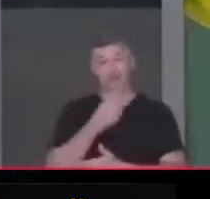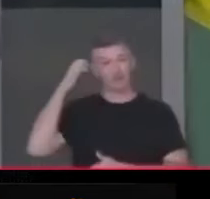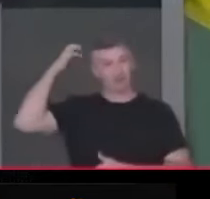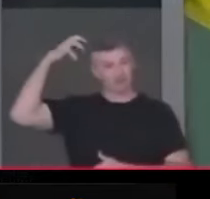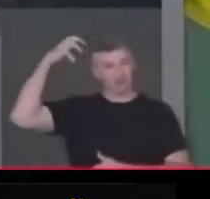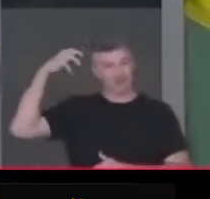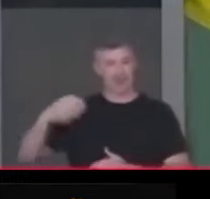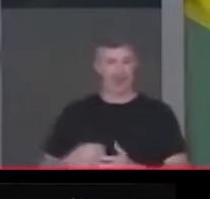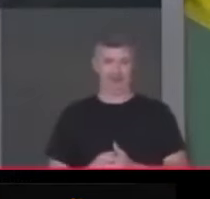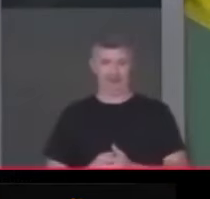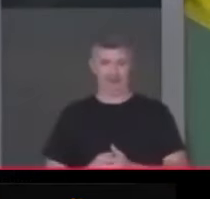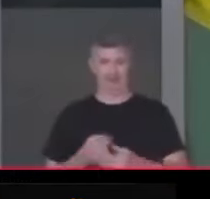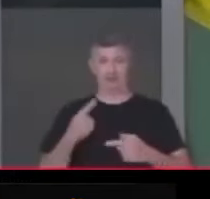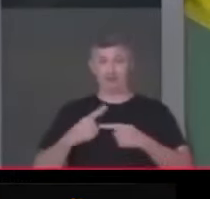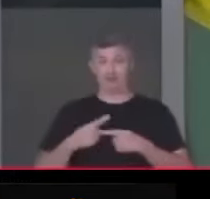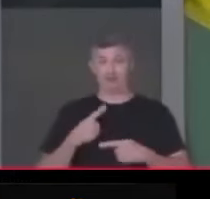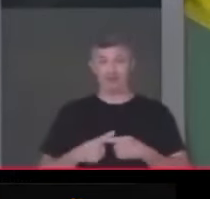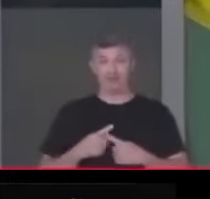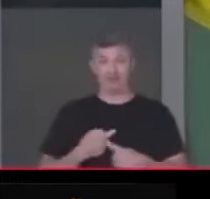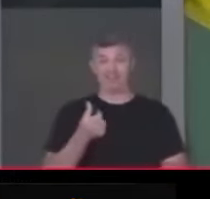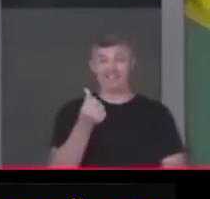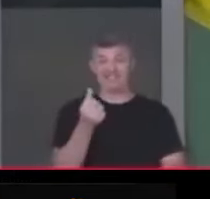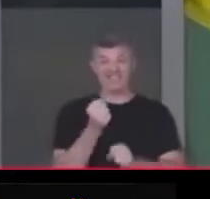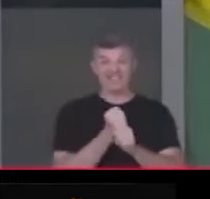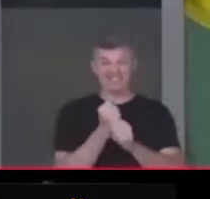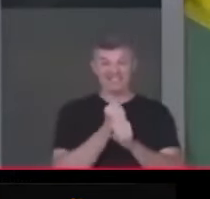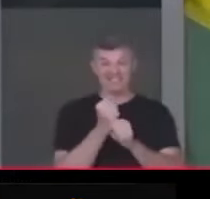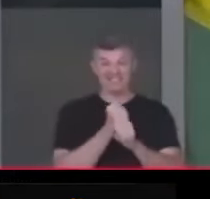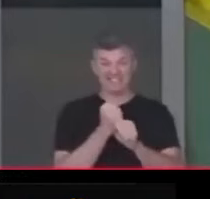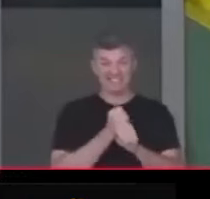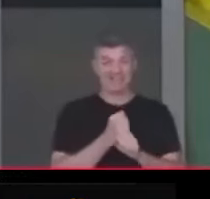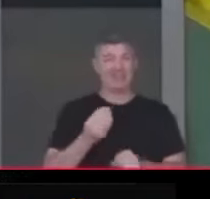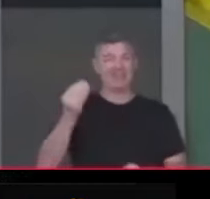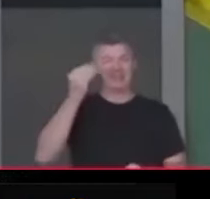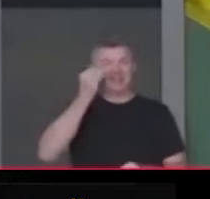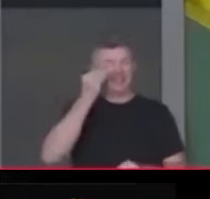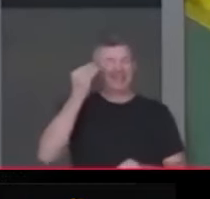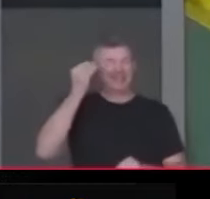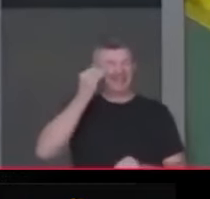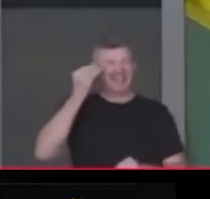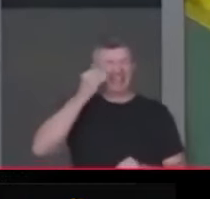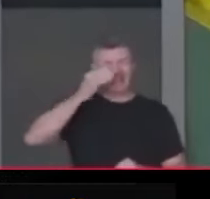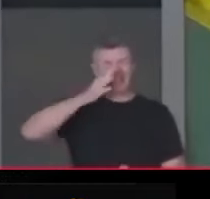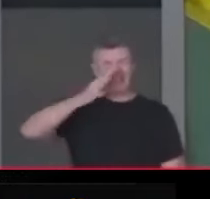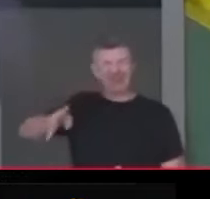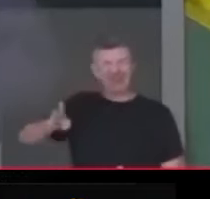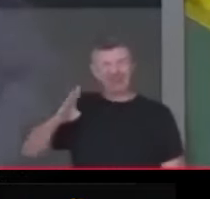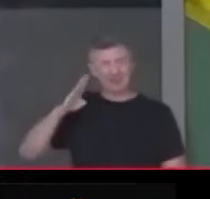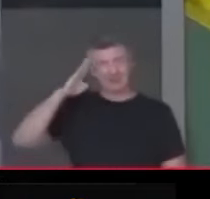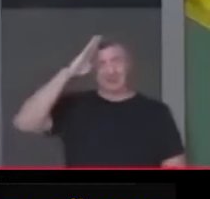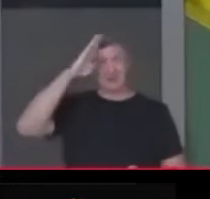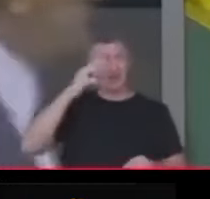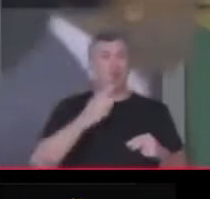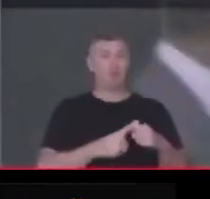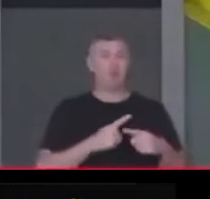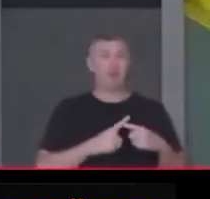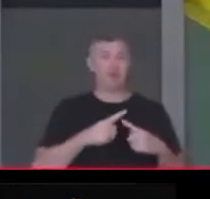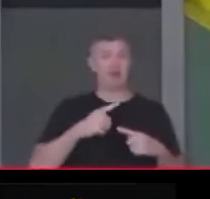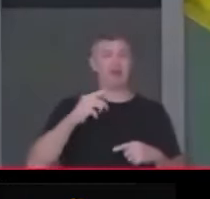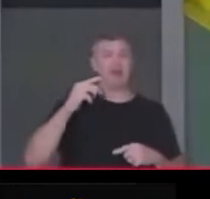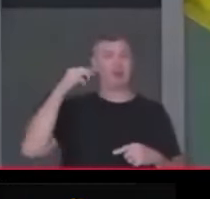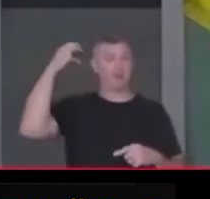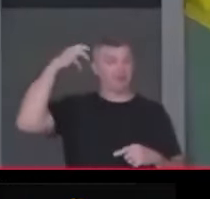Marielle. Durante 6 anos tentaram imputar a Bolsonaro a morte de Marielle.